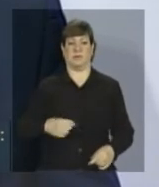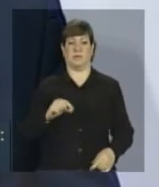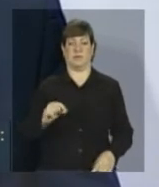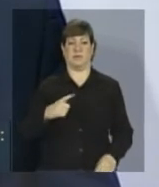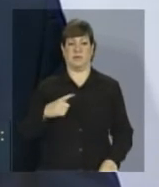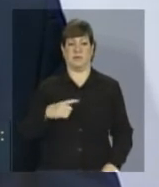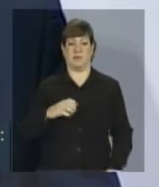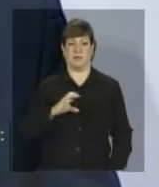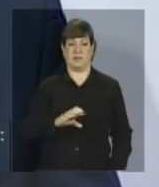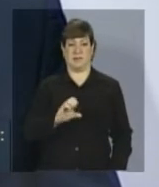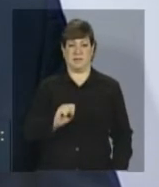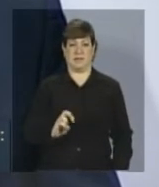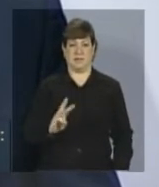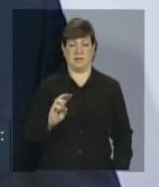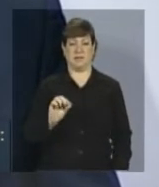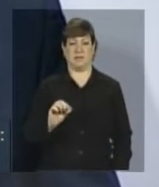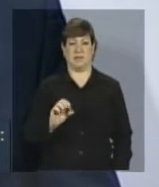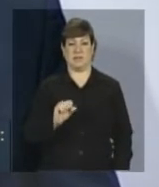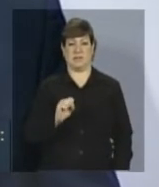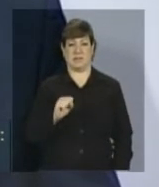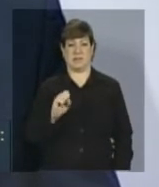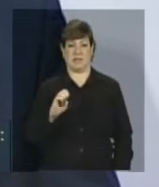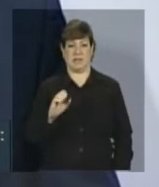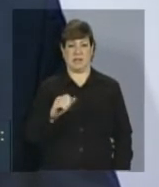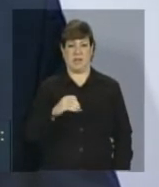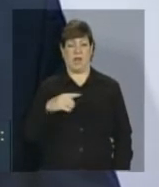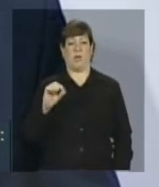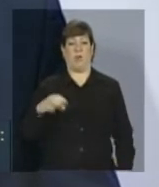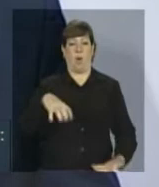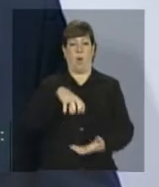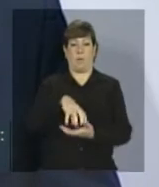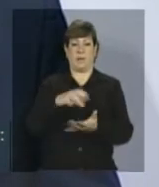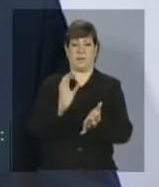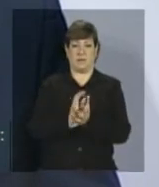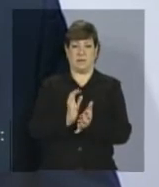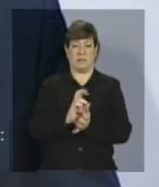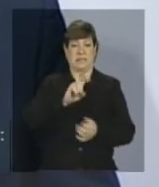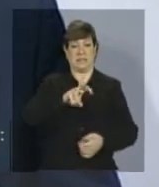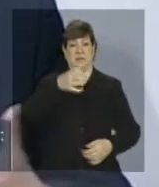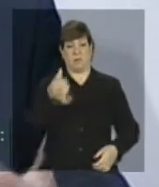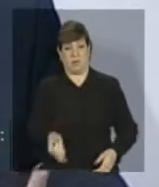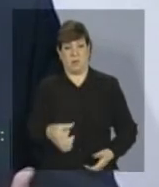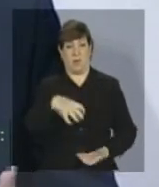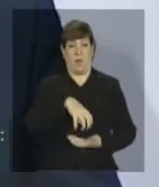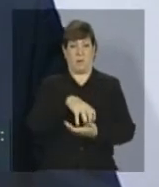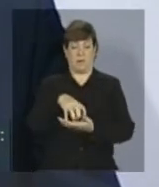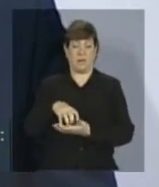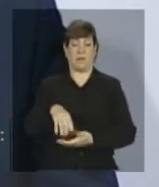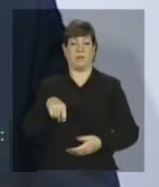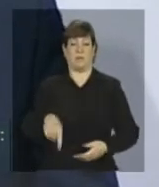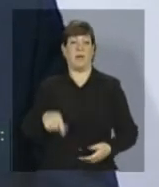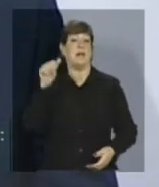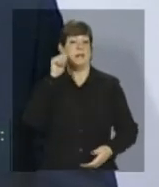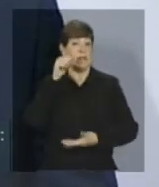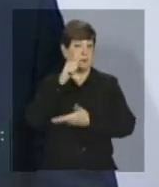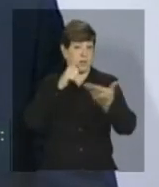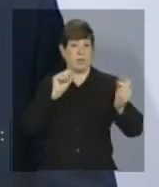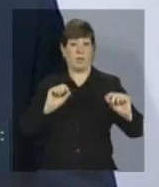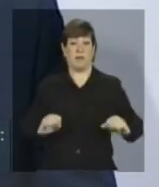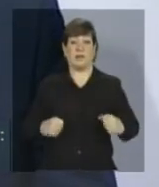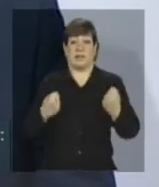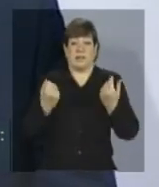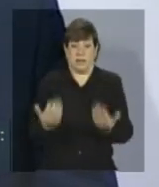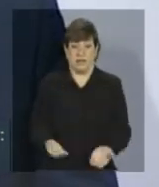da sessão 56ª da Comissão da Situação das Mulheres, que dedicou